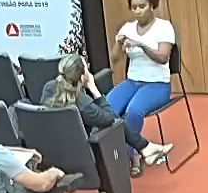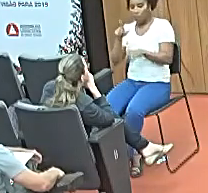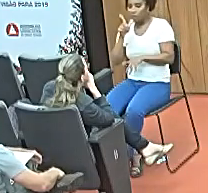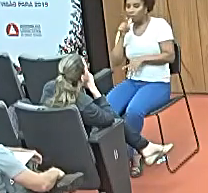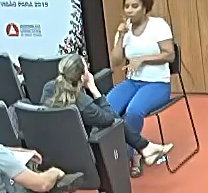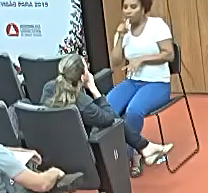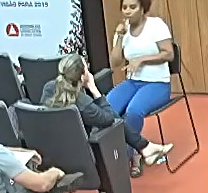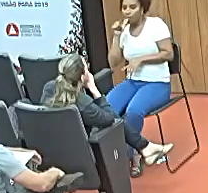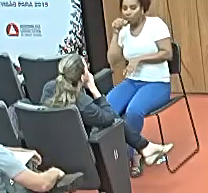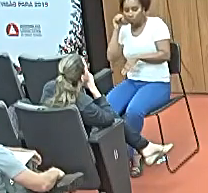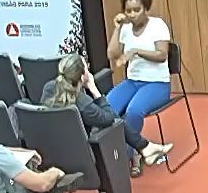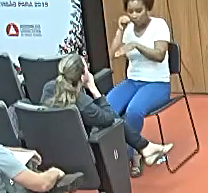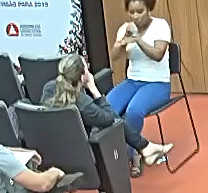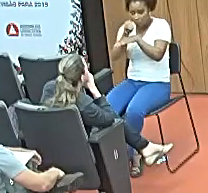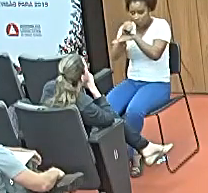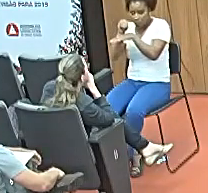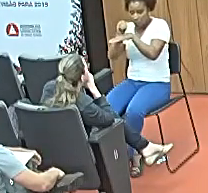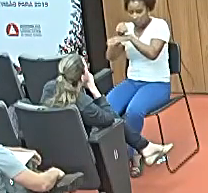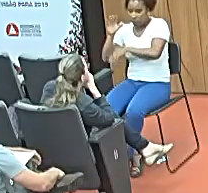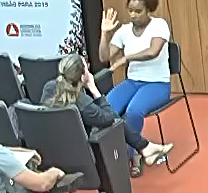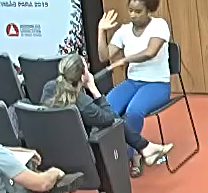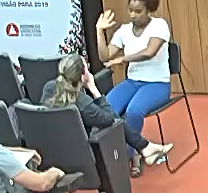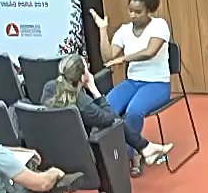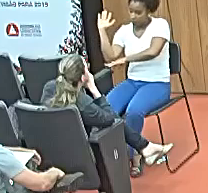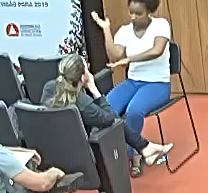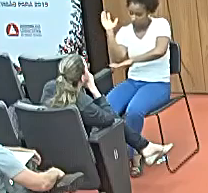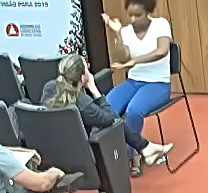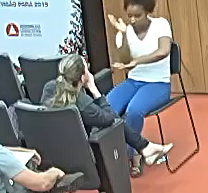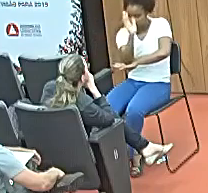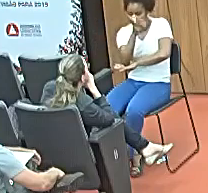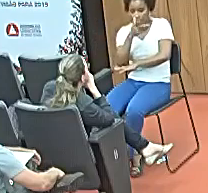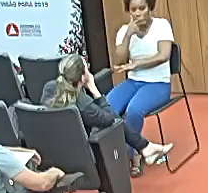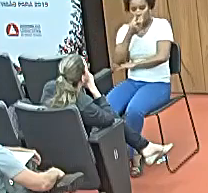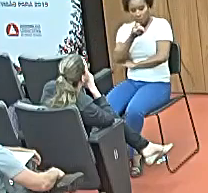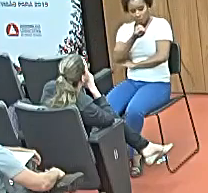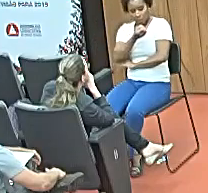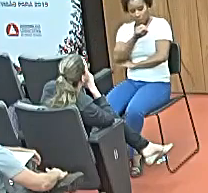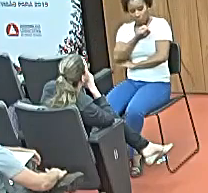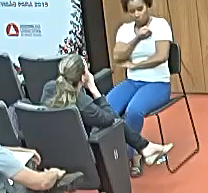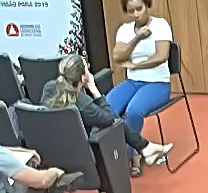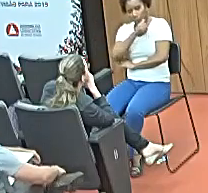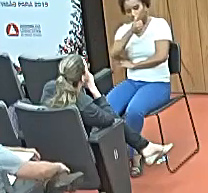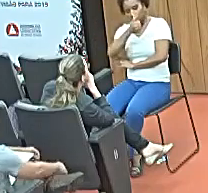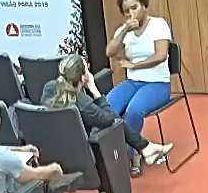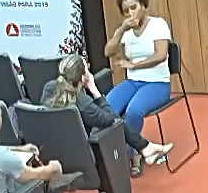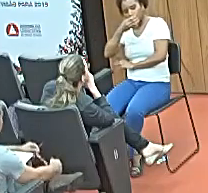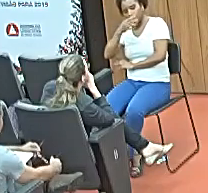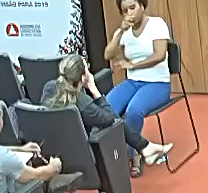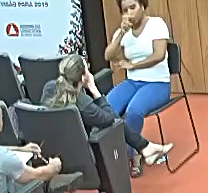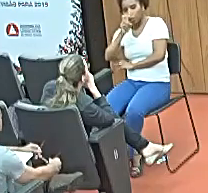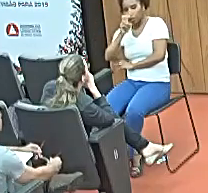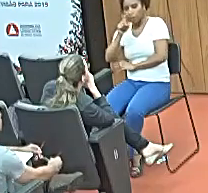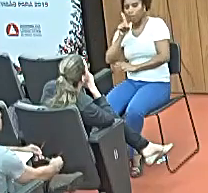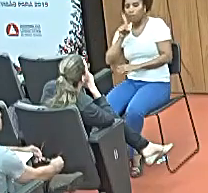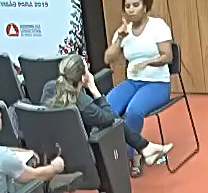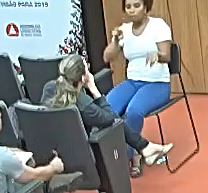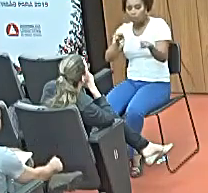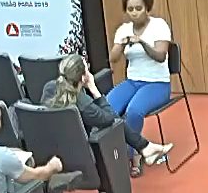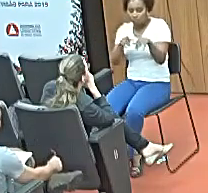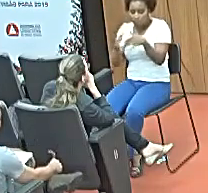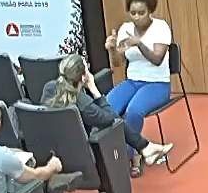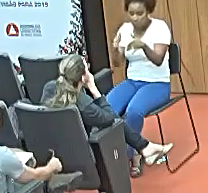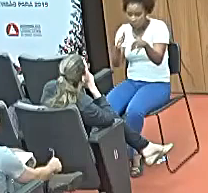fauna da biodiversidade florestal do programa 145 denominado saneamento é vida do